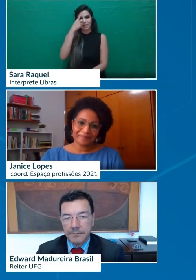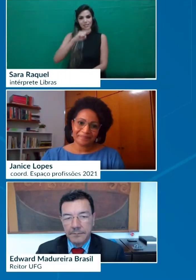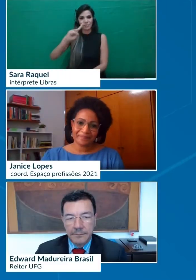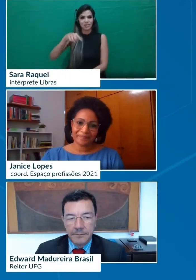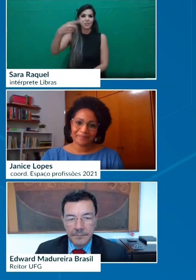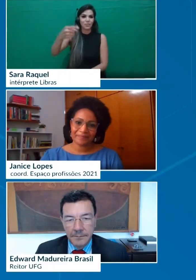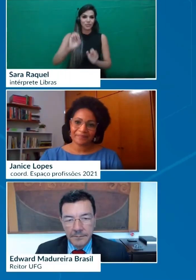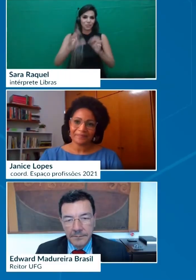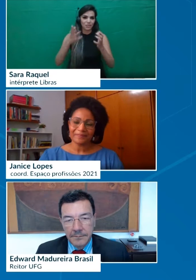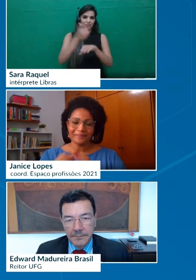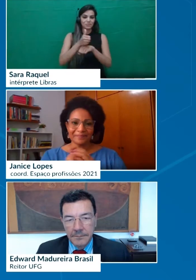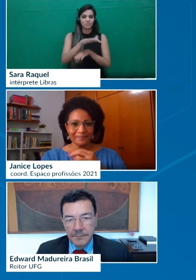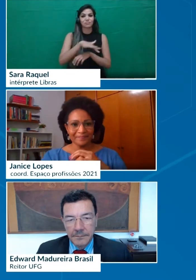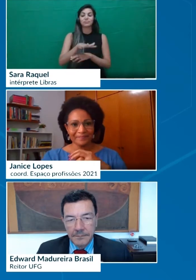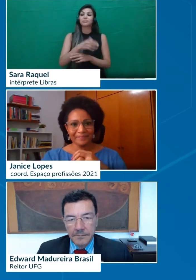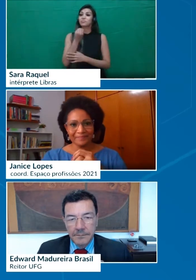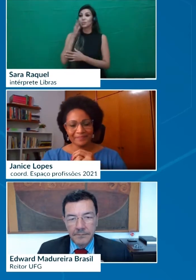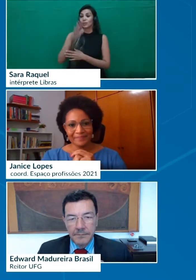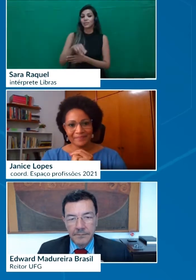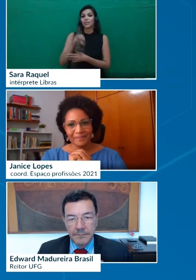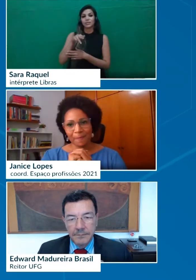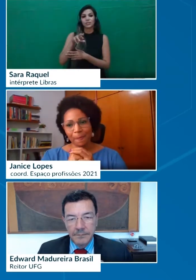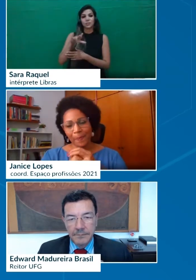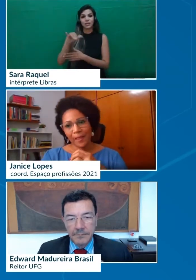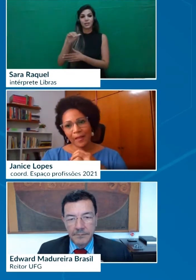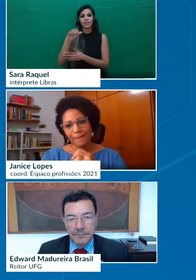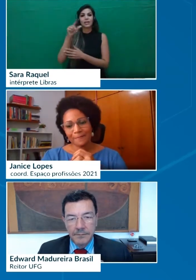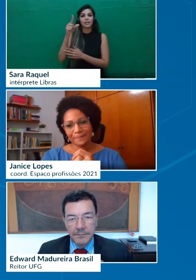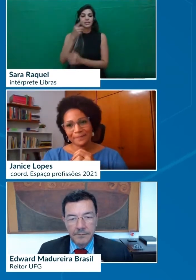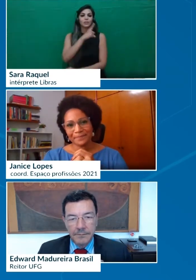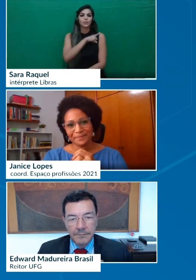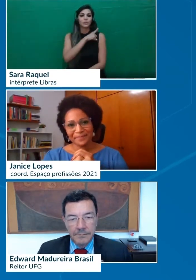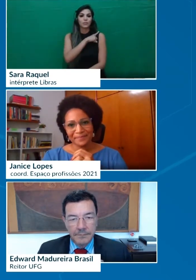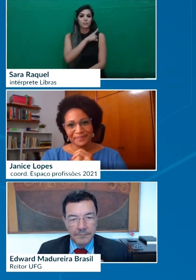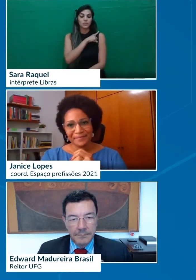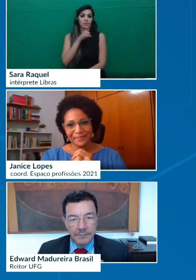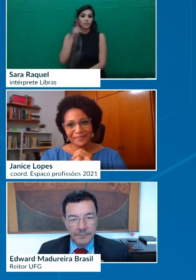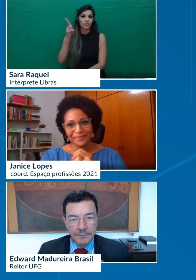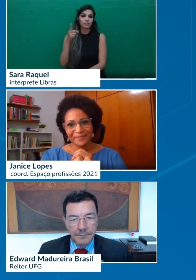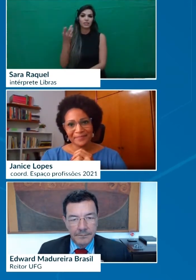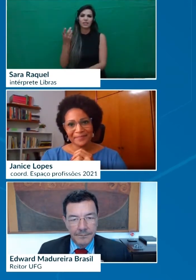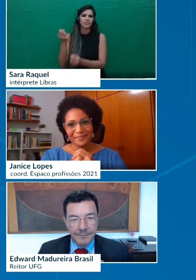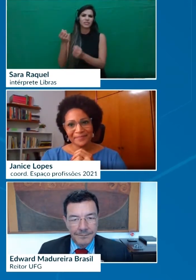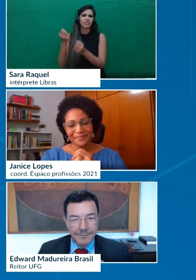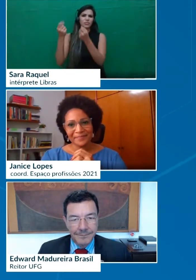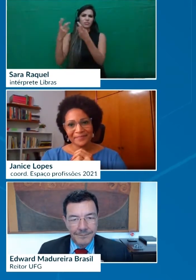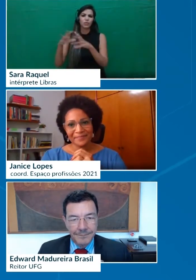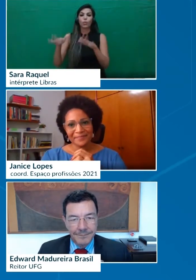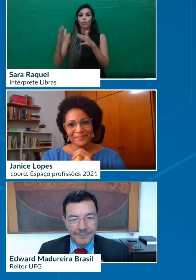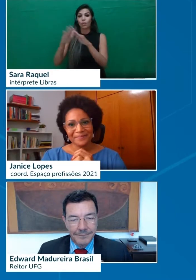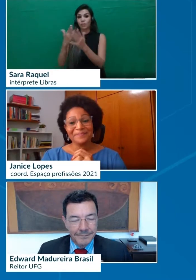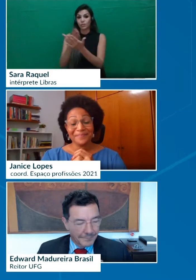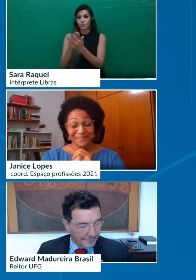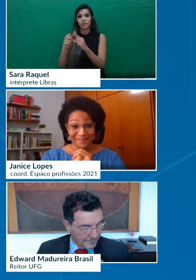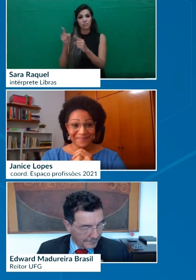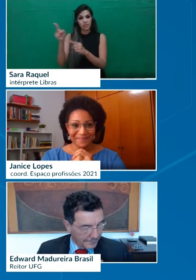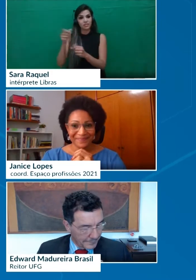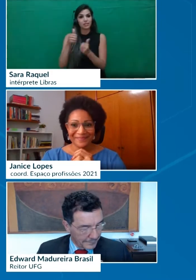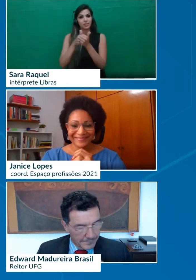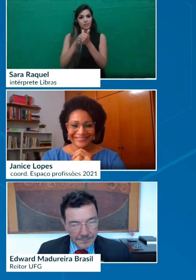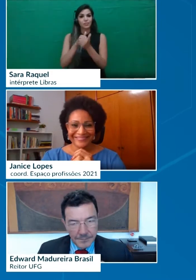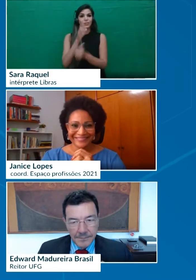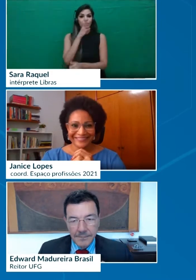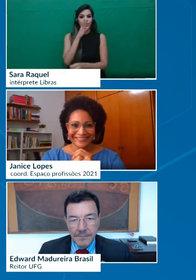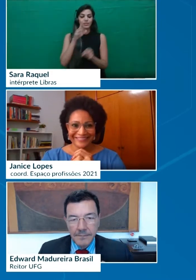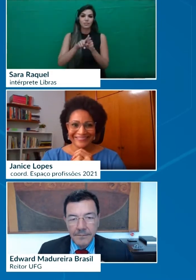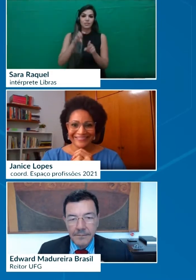Boa tarde aqui para Maria Cristine, do primeiro ano A. Ela não disse de qual escola é, mas está acompanhando. Maria Letícia também